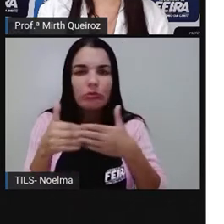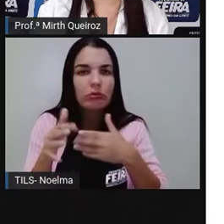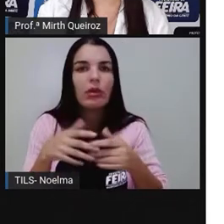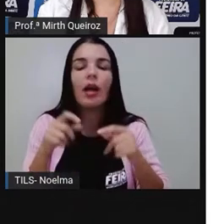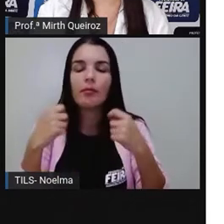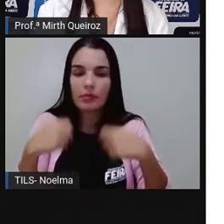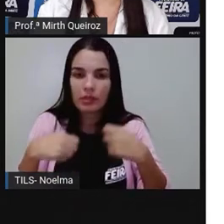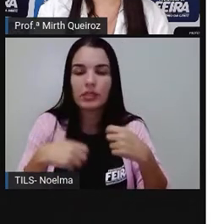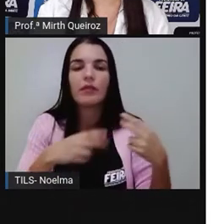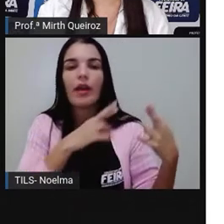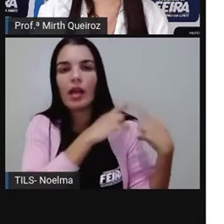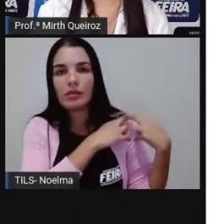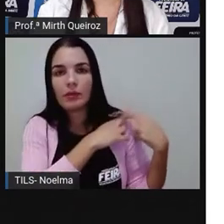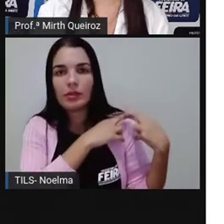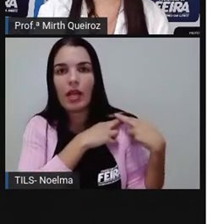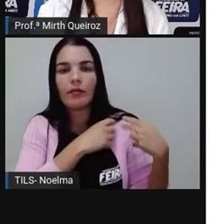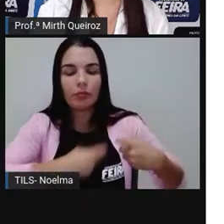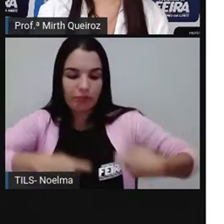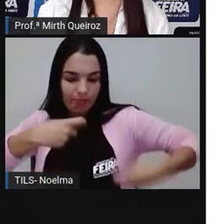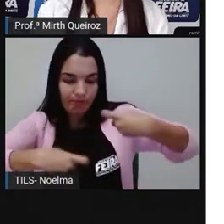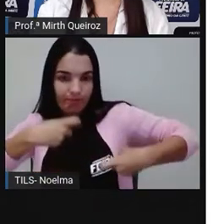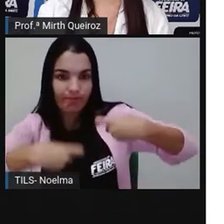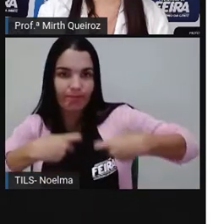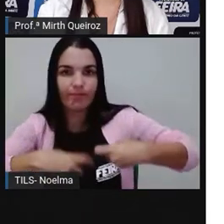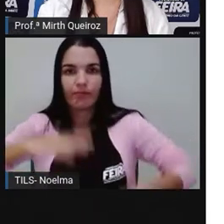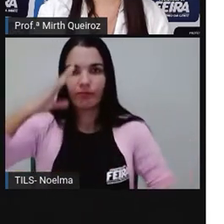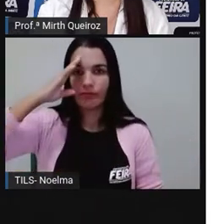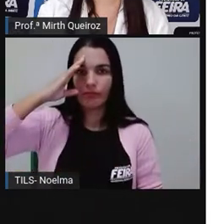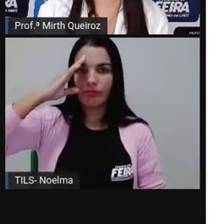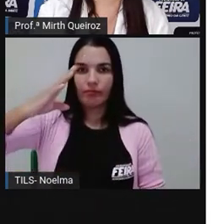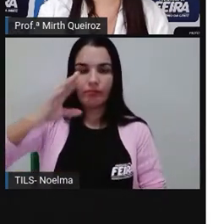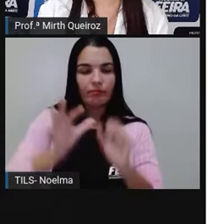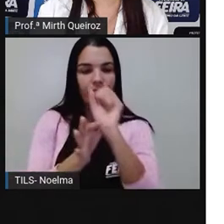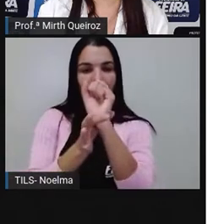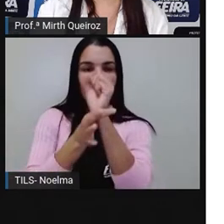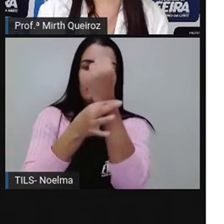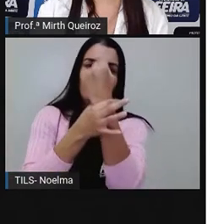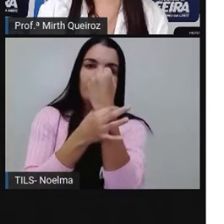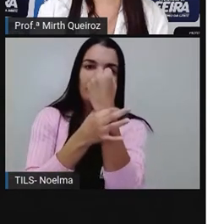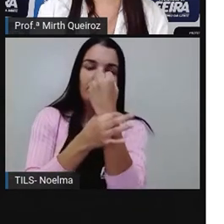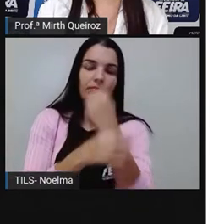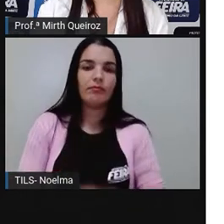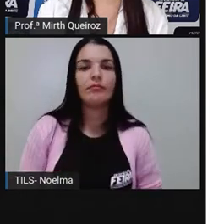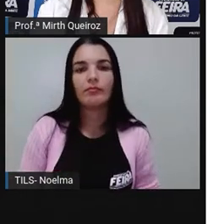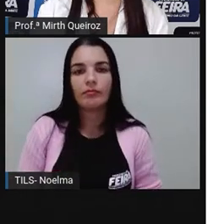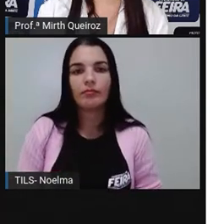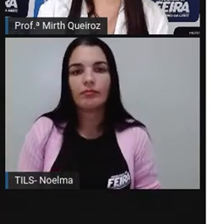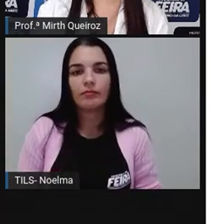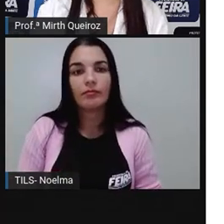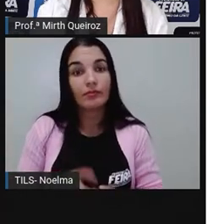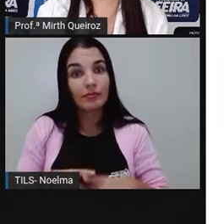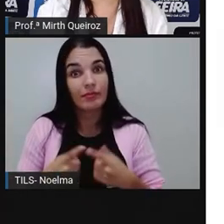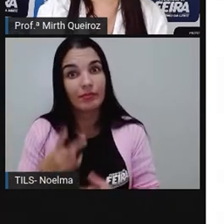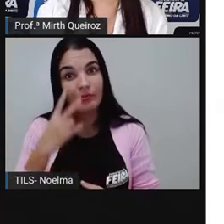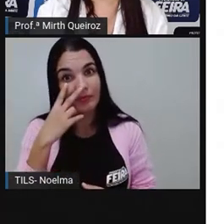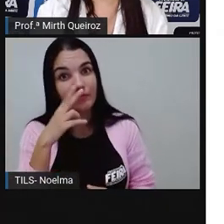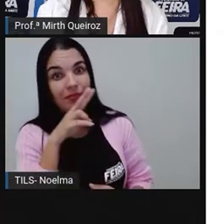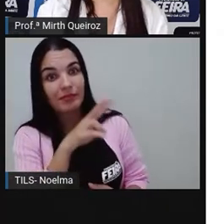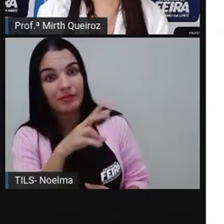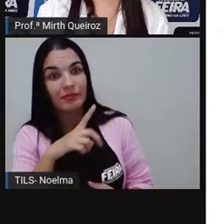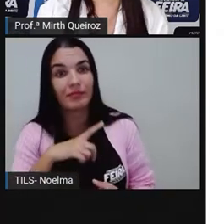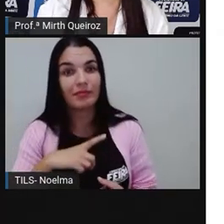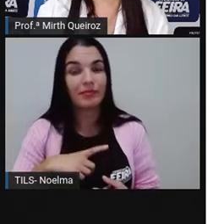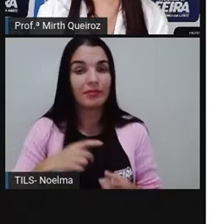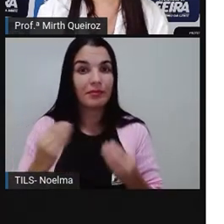Mas ele era responsável, então, pela segurança. E aí a gente pode fazer aí